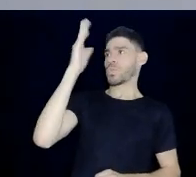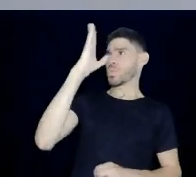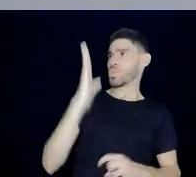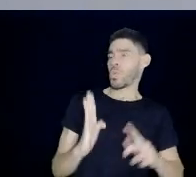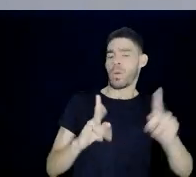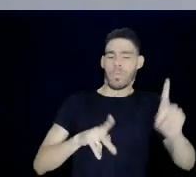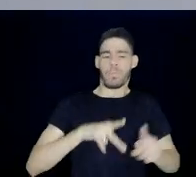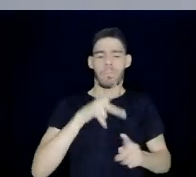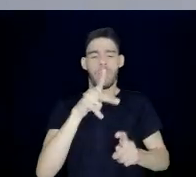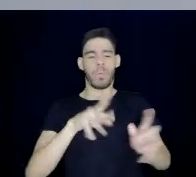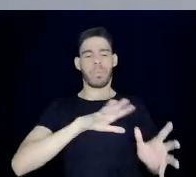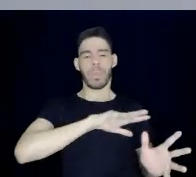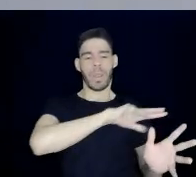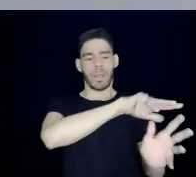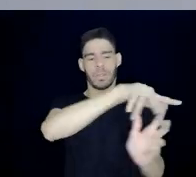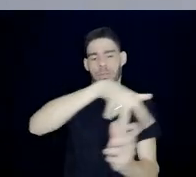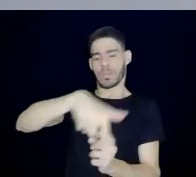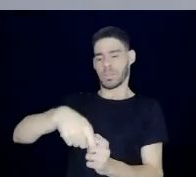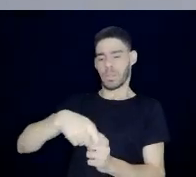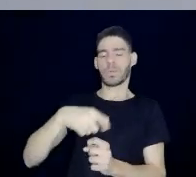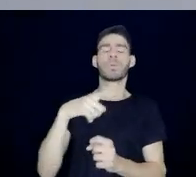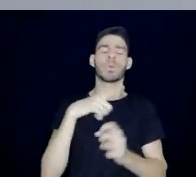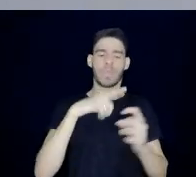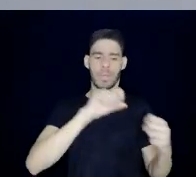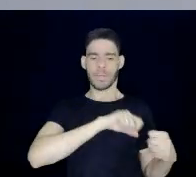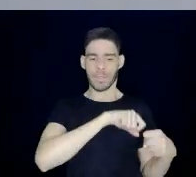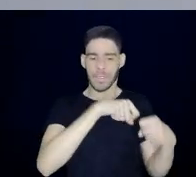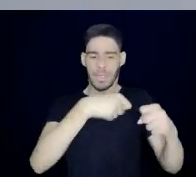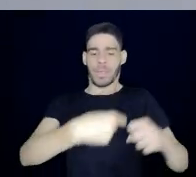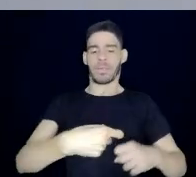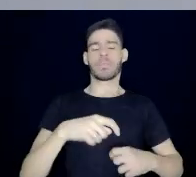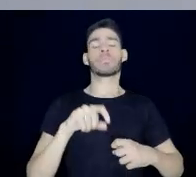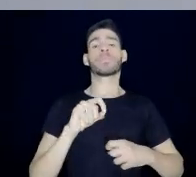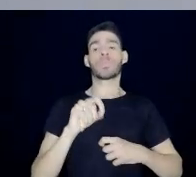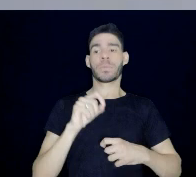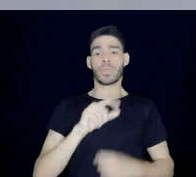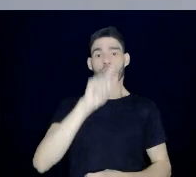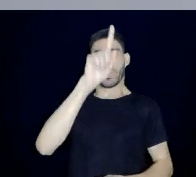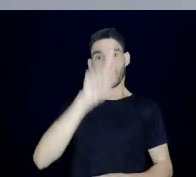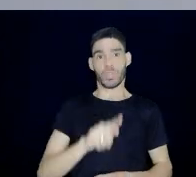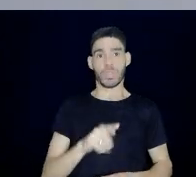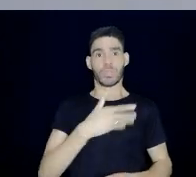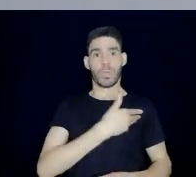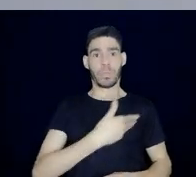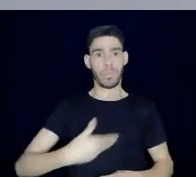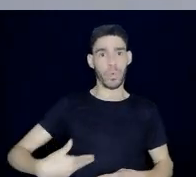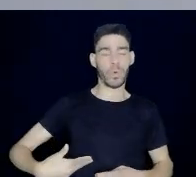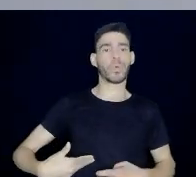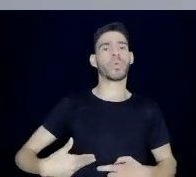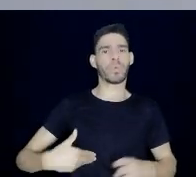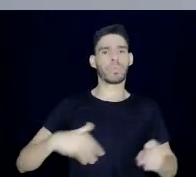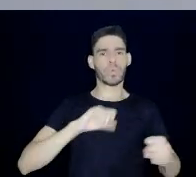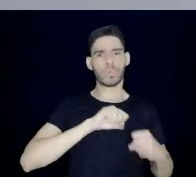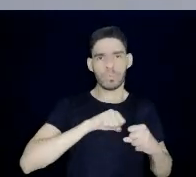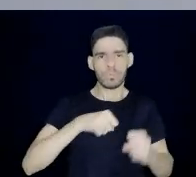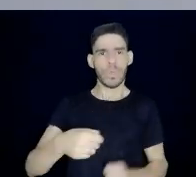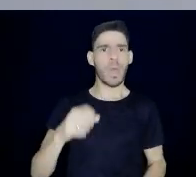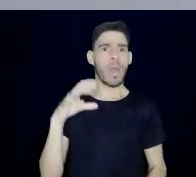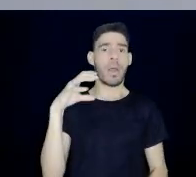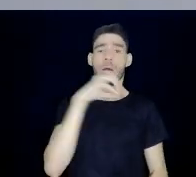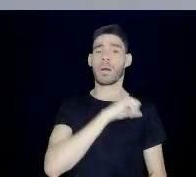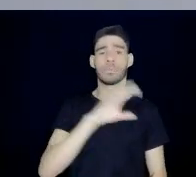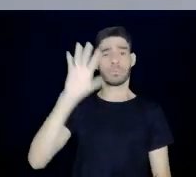toda a população mundial, se debruçou, não é? O gestor público se debruçou em tomar